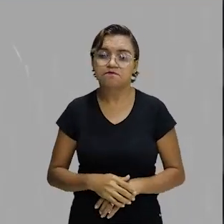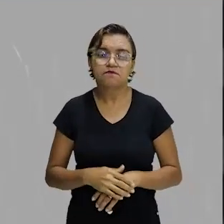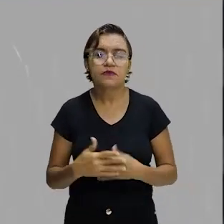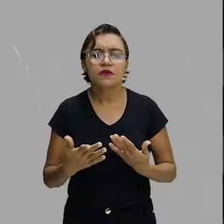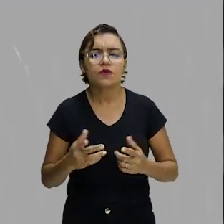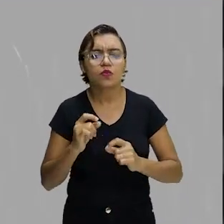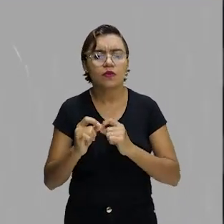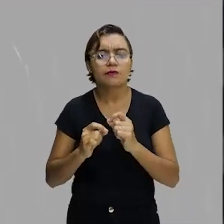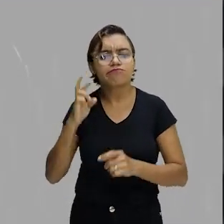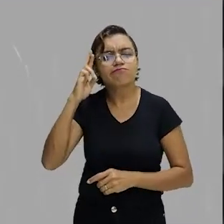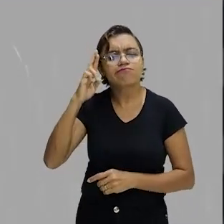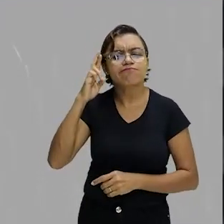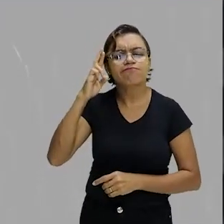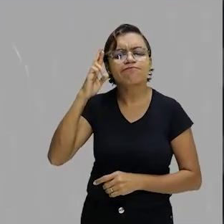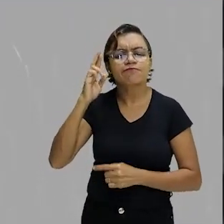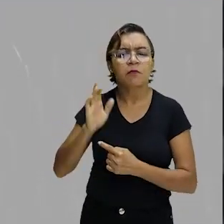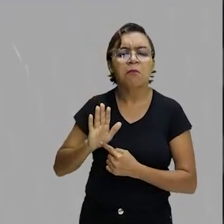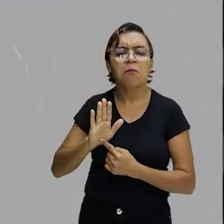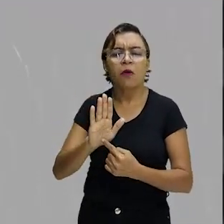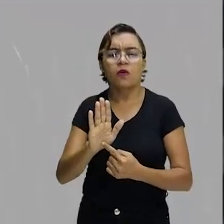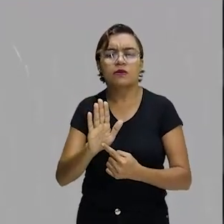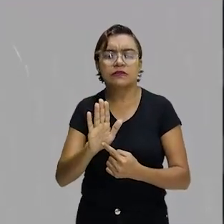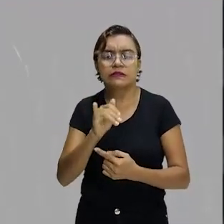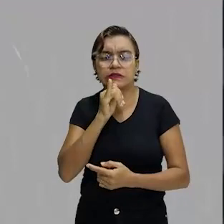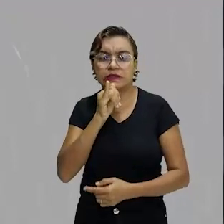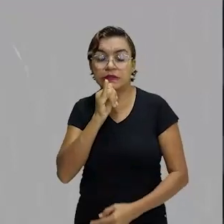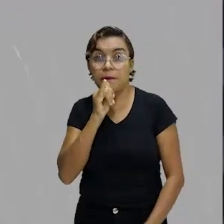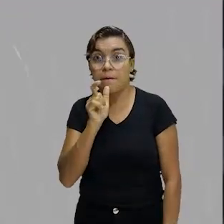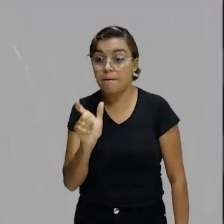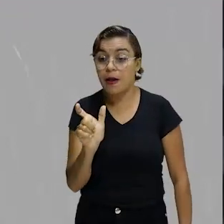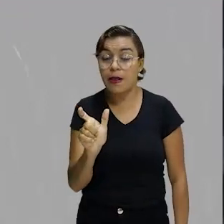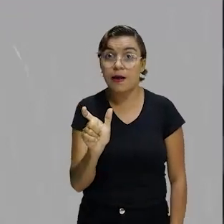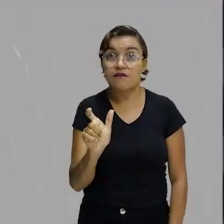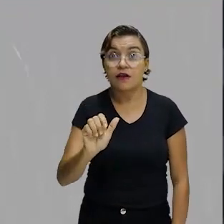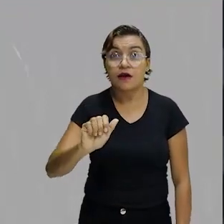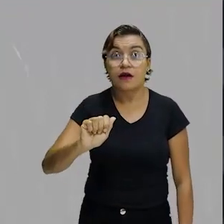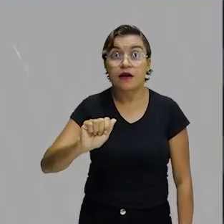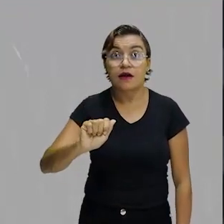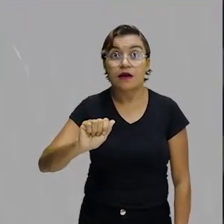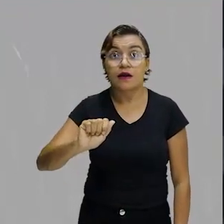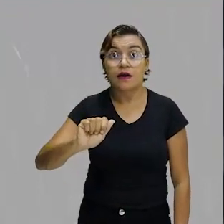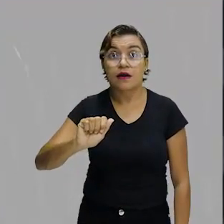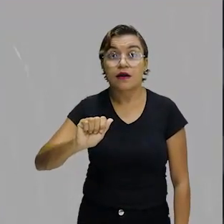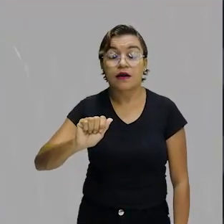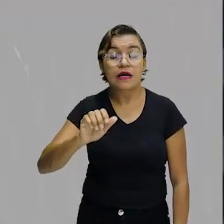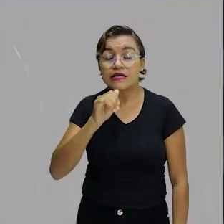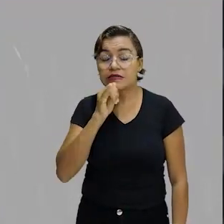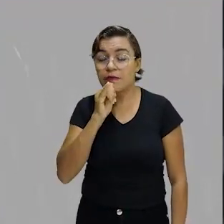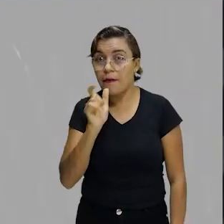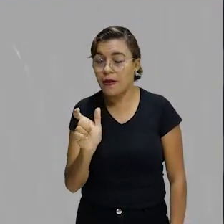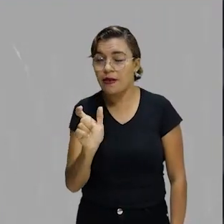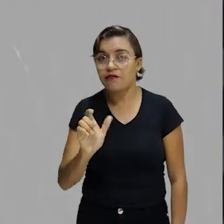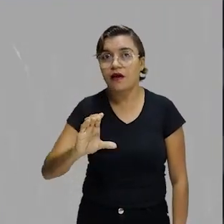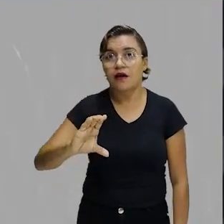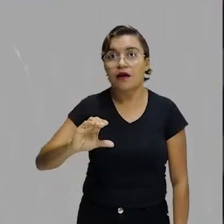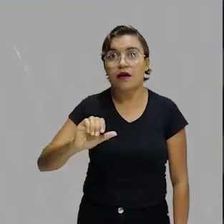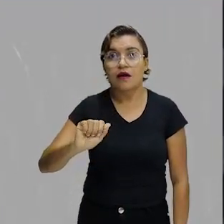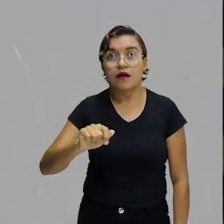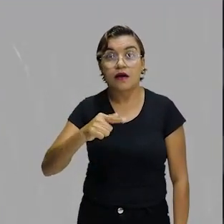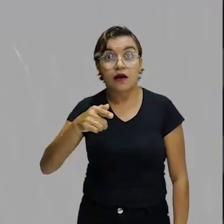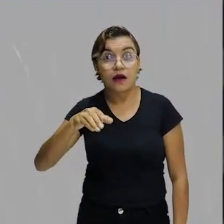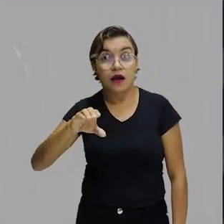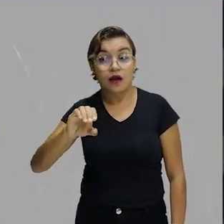que como um dos termos, como a palavra cão, está usado em sentidos aqui até empregados diferentemente, em